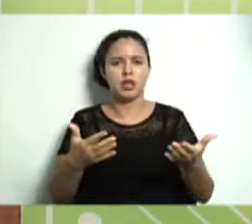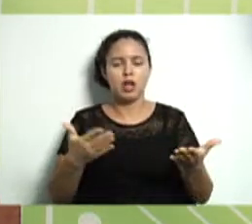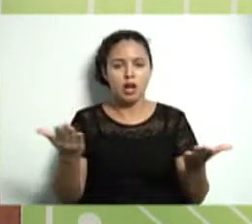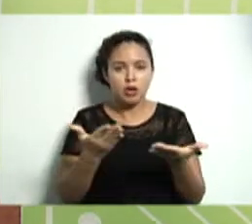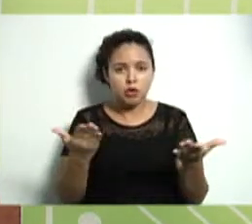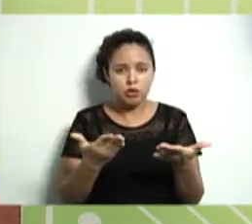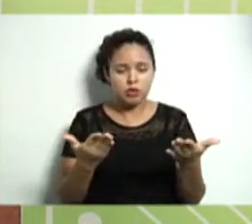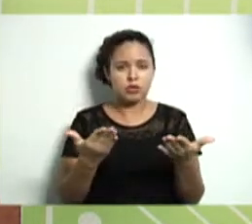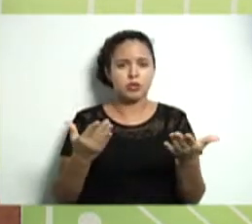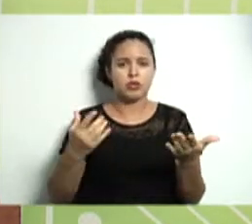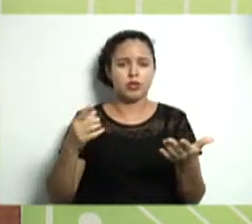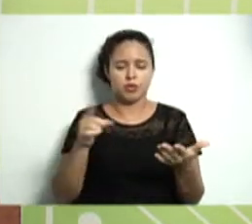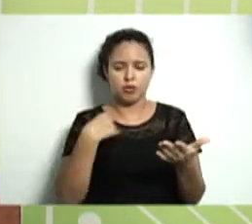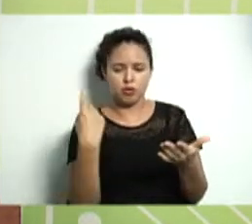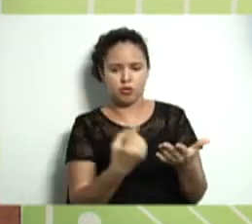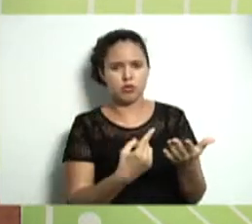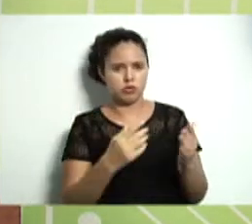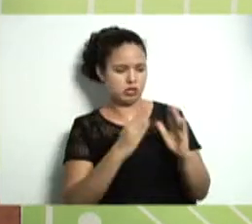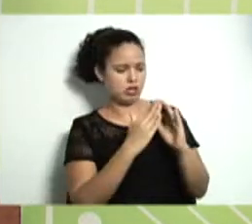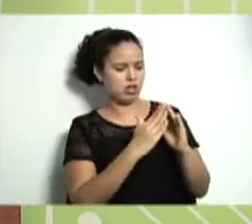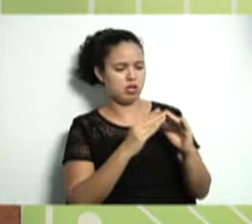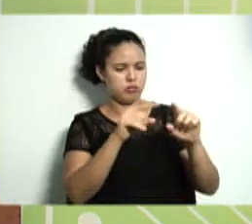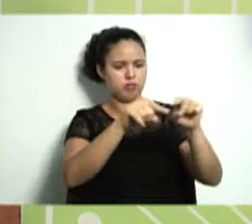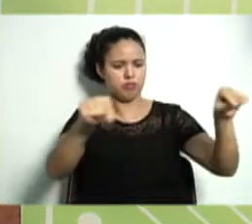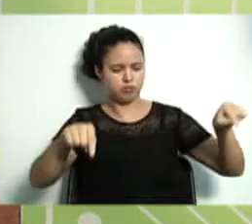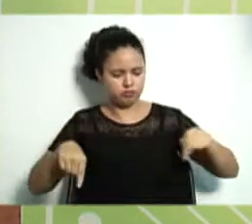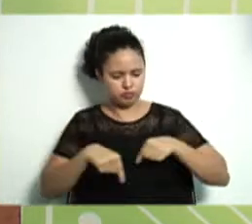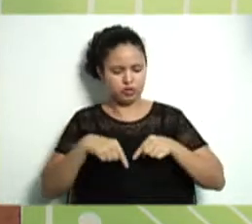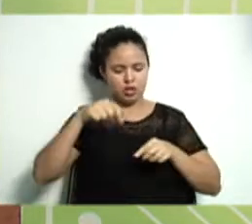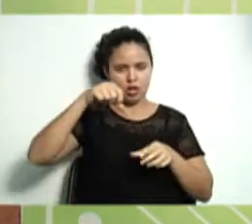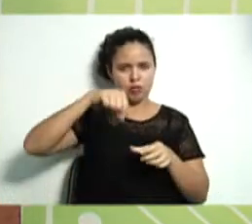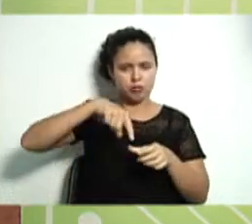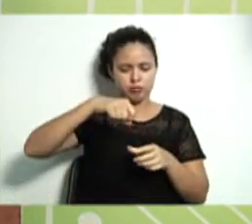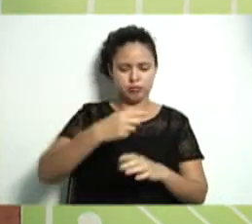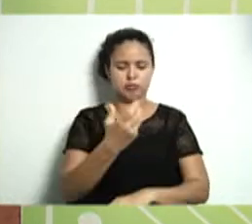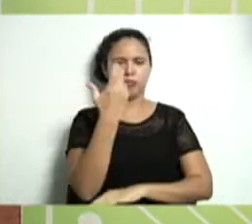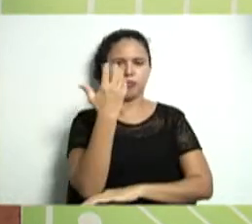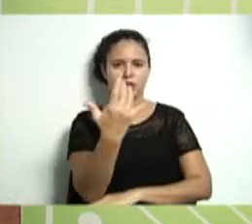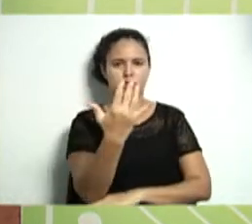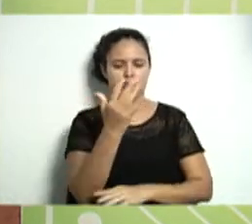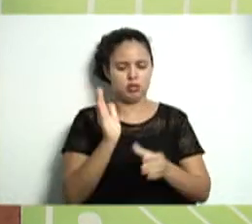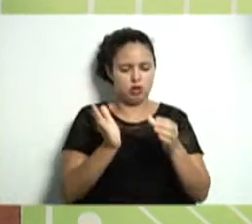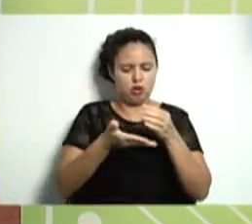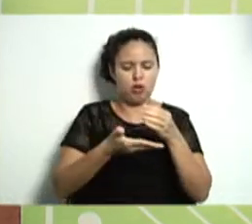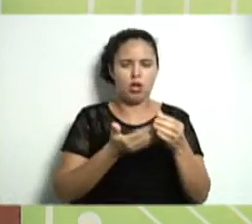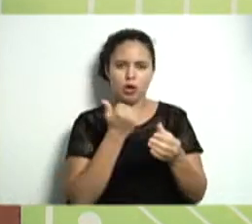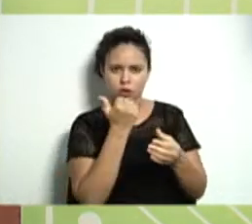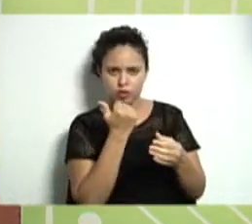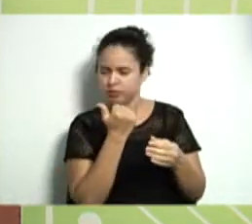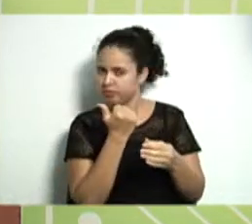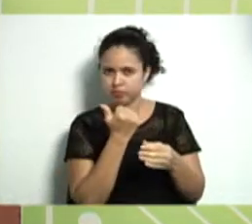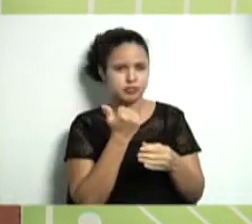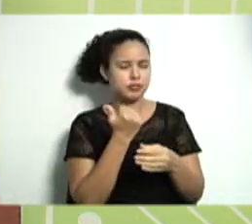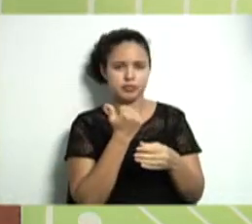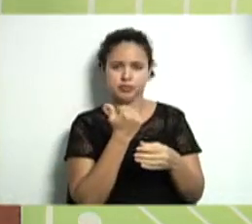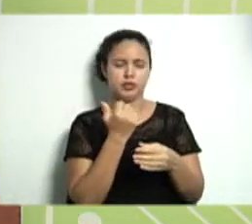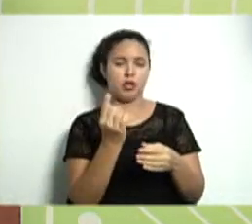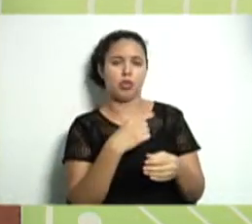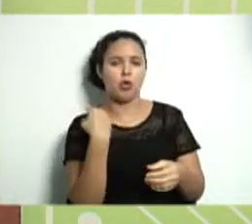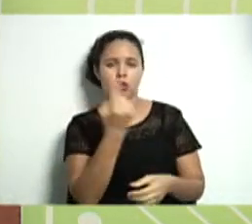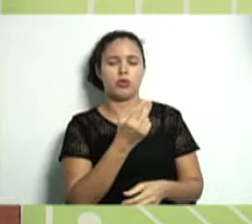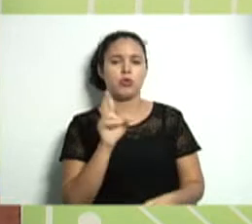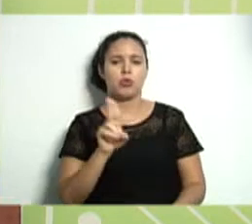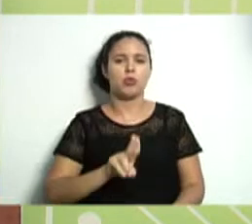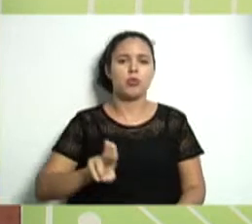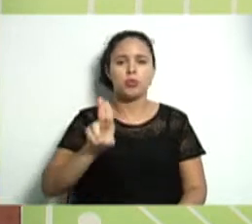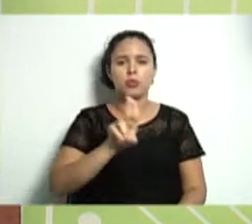nas nossas próprias terras, a produzir não mais com as nossas próprias ferramentas. Nós passamos a utilizar aquilo que não